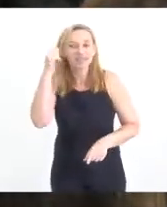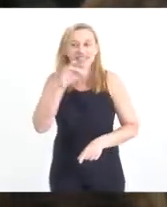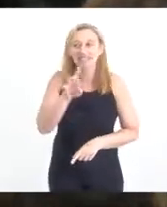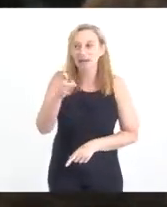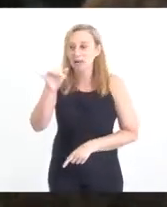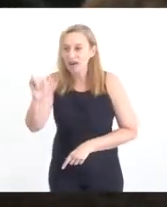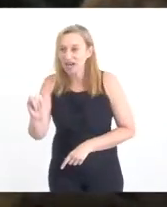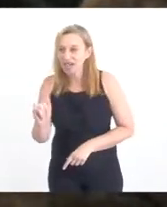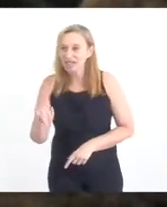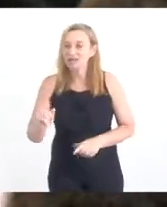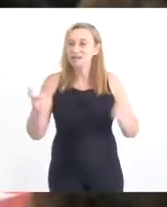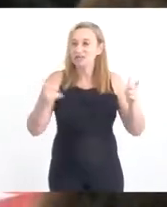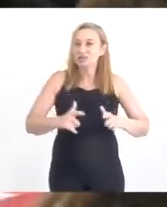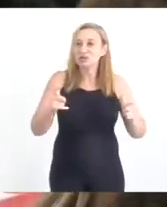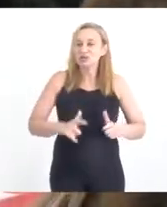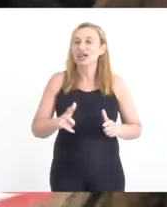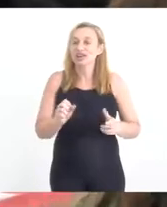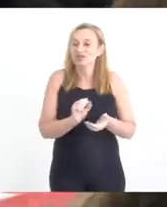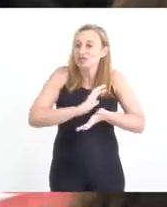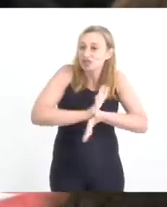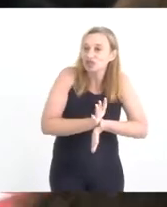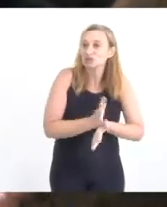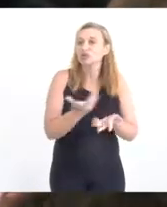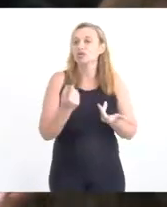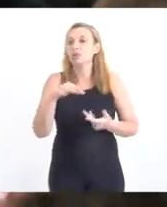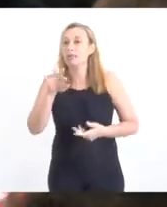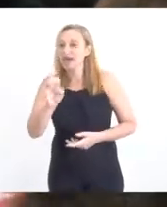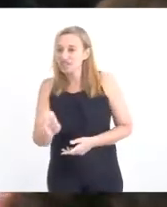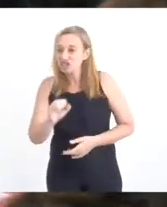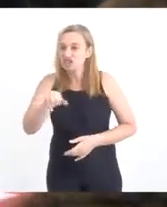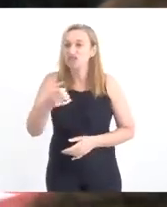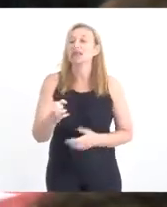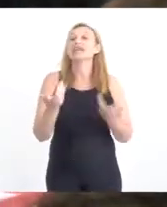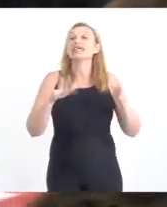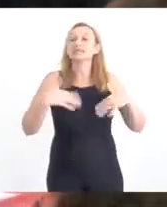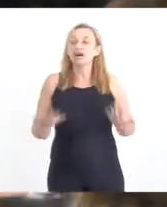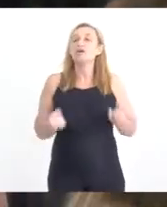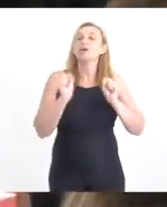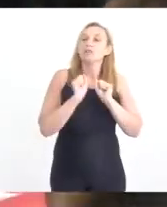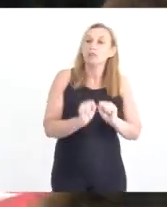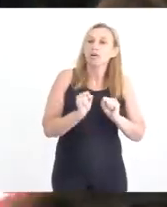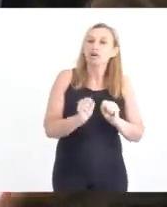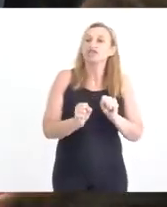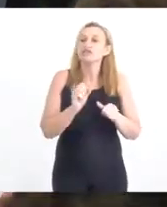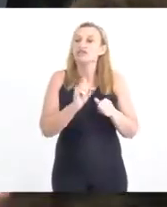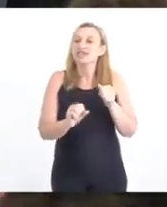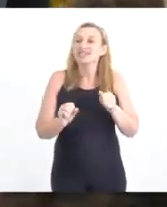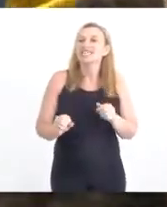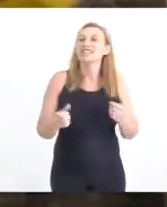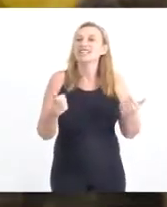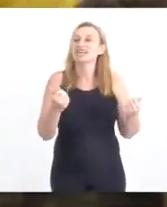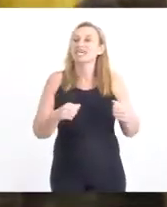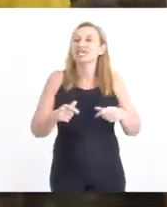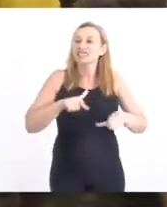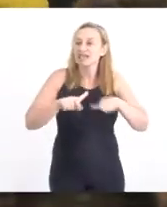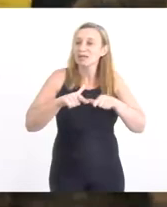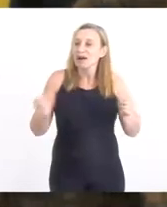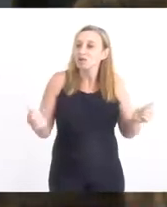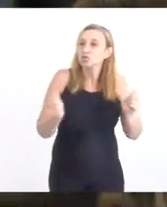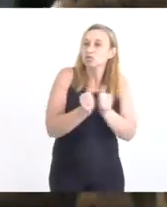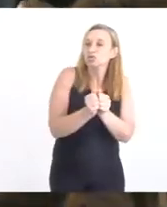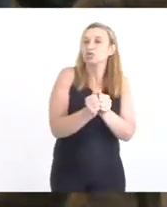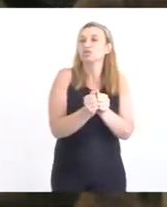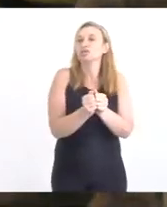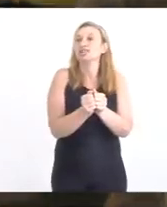Itaboraí como esse espaço que foi destruído pelo Comperj então a gente pode fazer e deve o trabalho